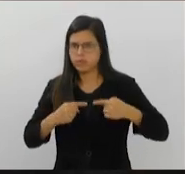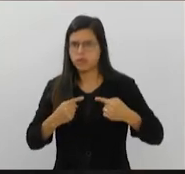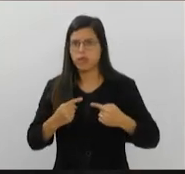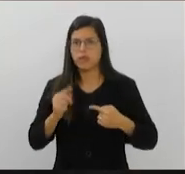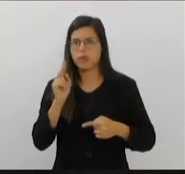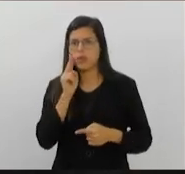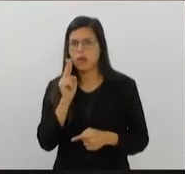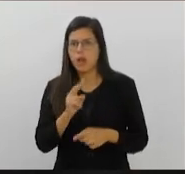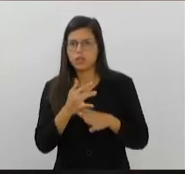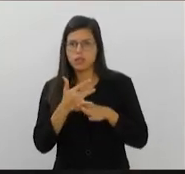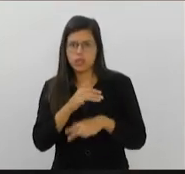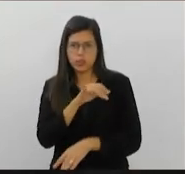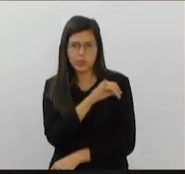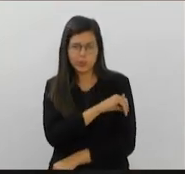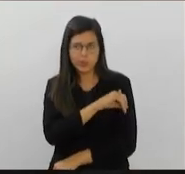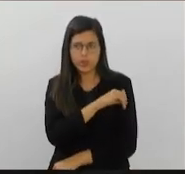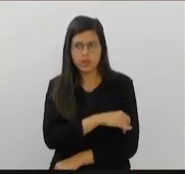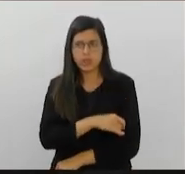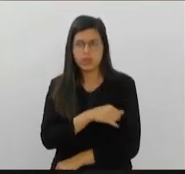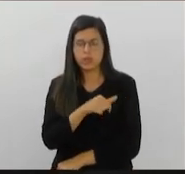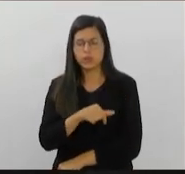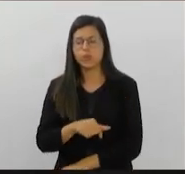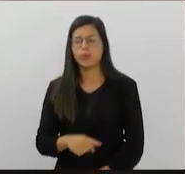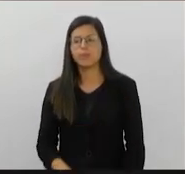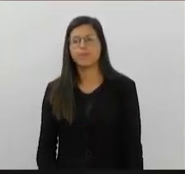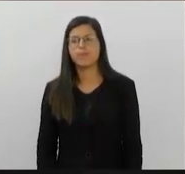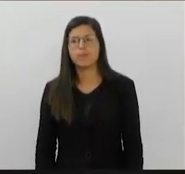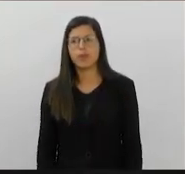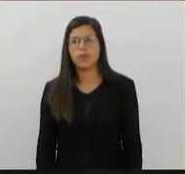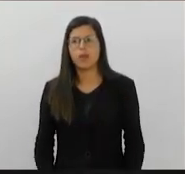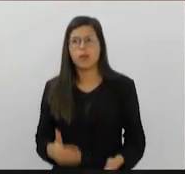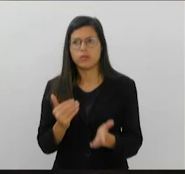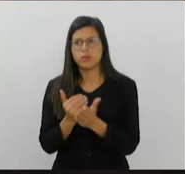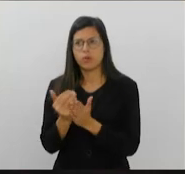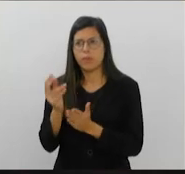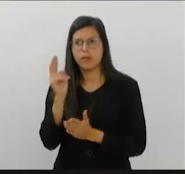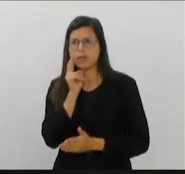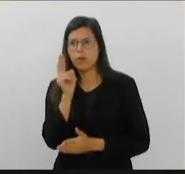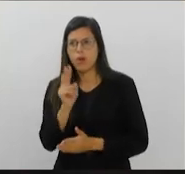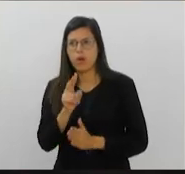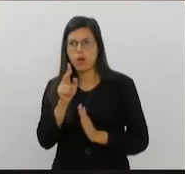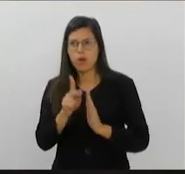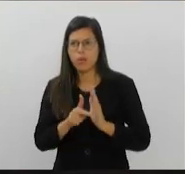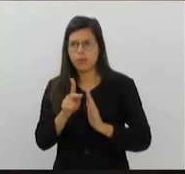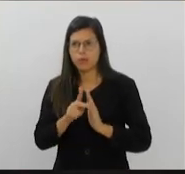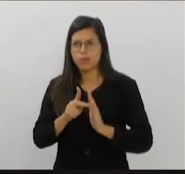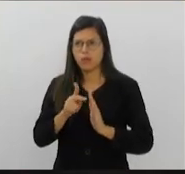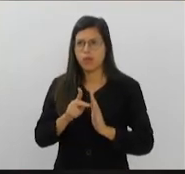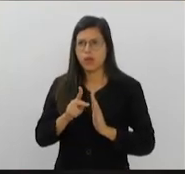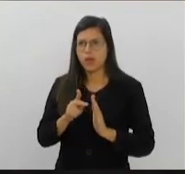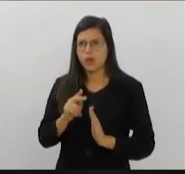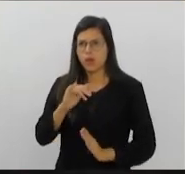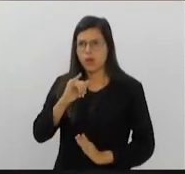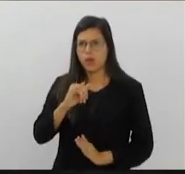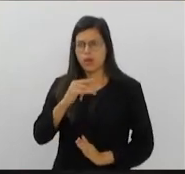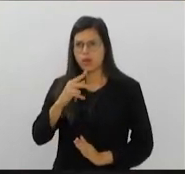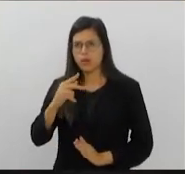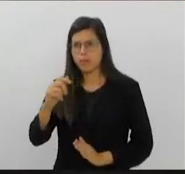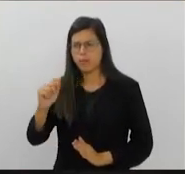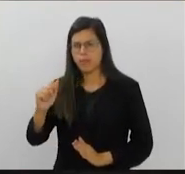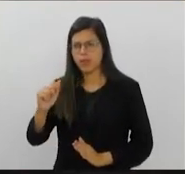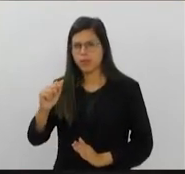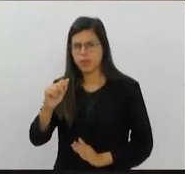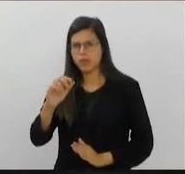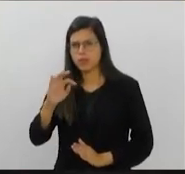a cidade do Rio de Janeiro, desde que a gente comece a olhar lá o projeto do Impatec, que a gente fala de matemática